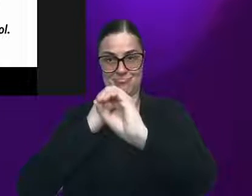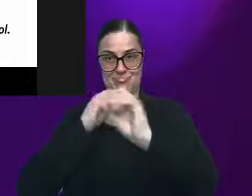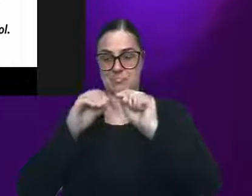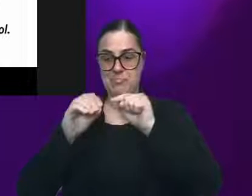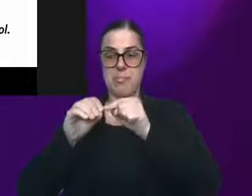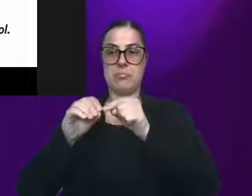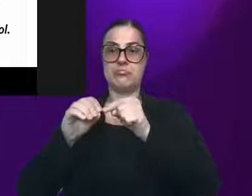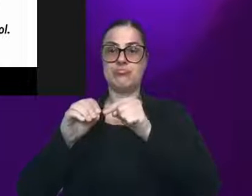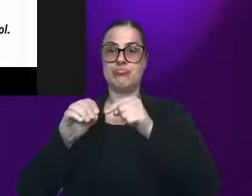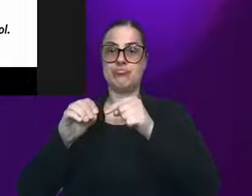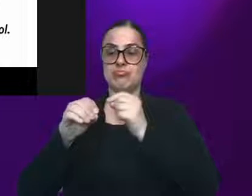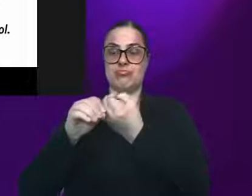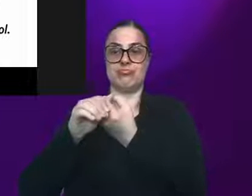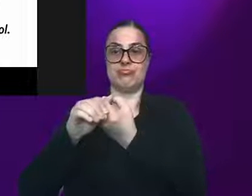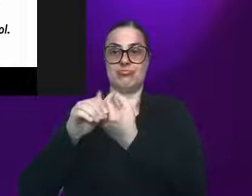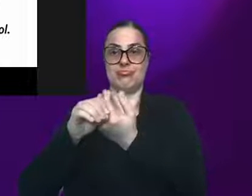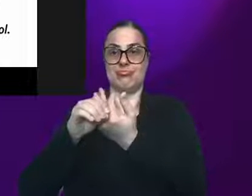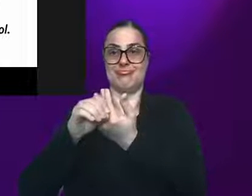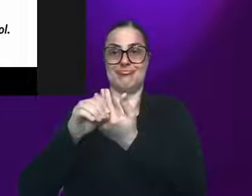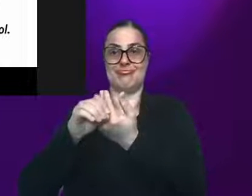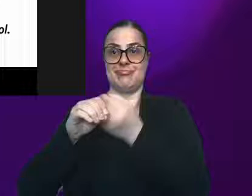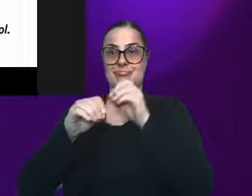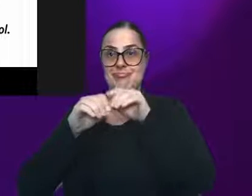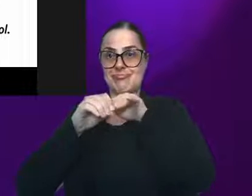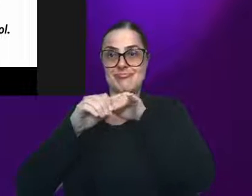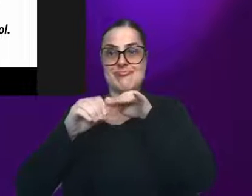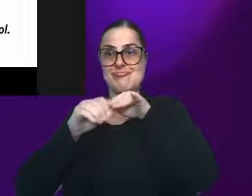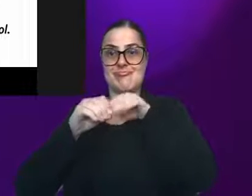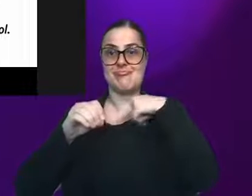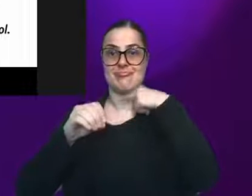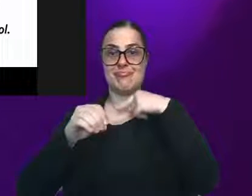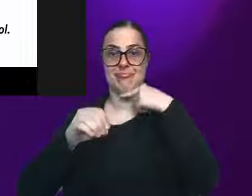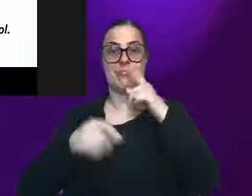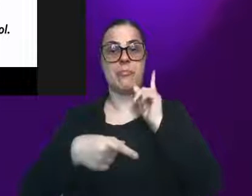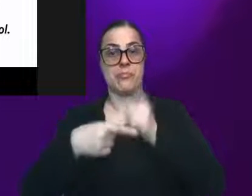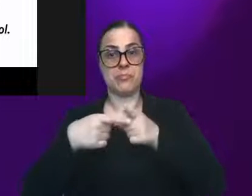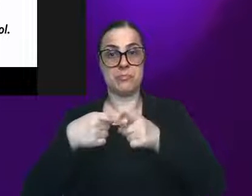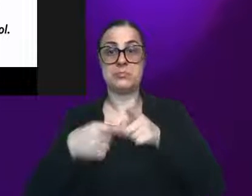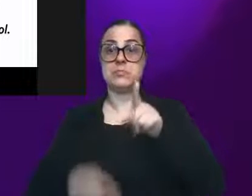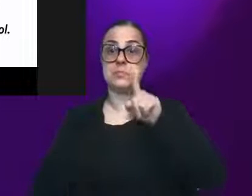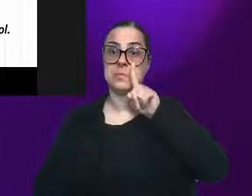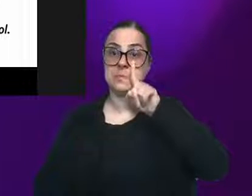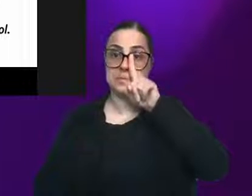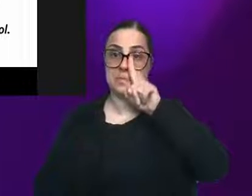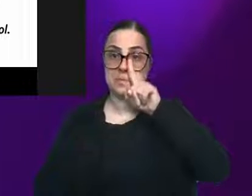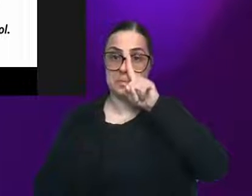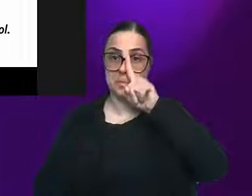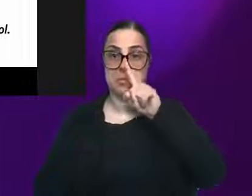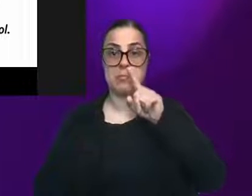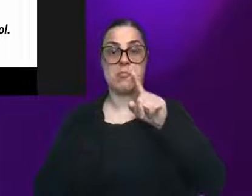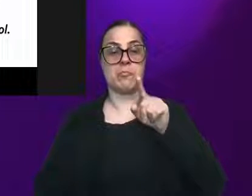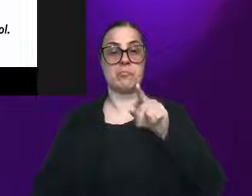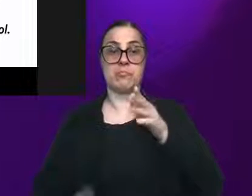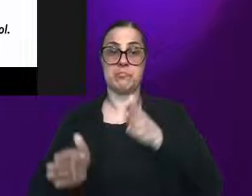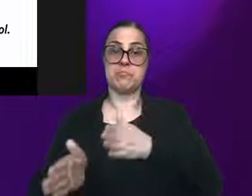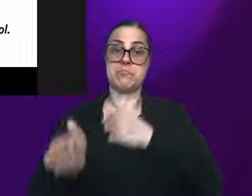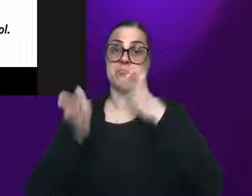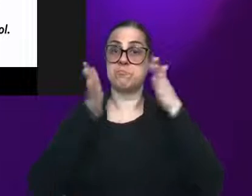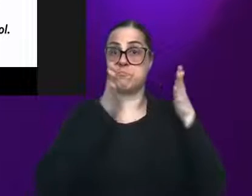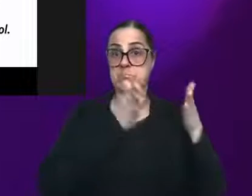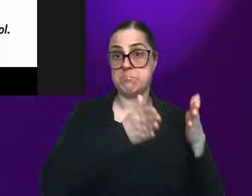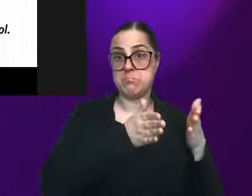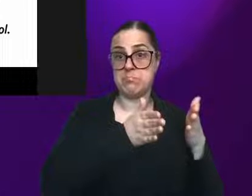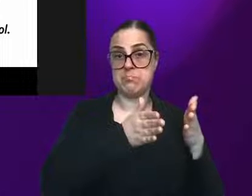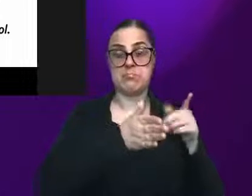turgidez da jugular, o paciente com queixa de ortopneia e B3. Já no lado do paciente com mais